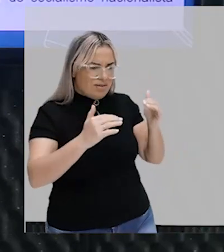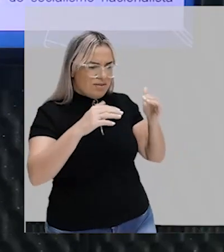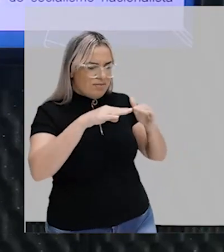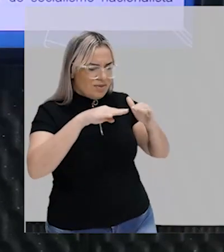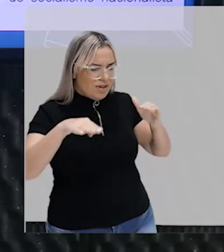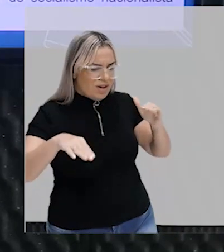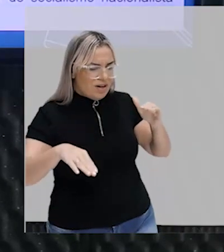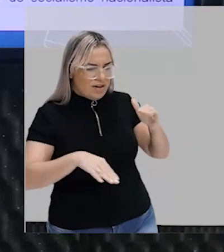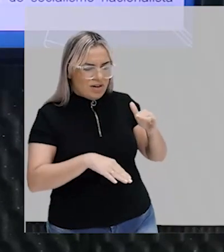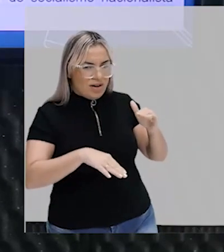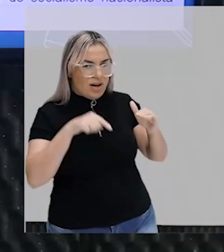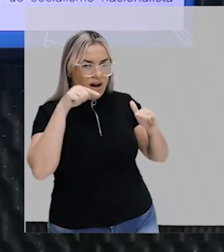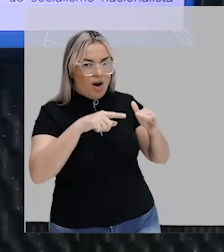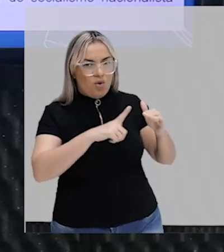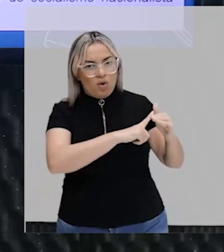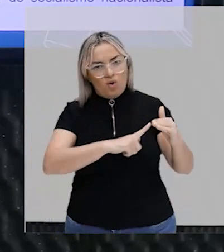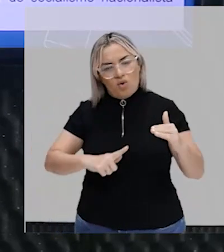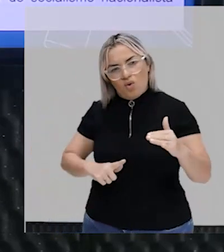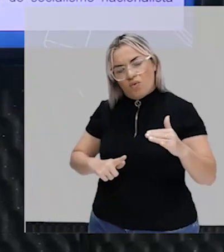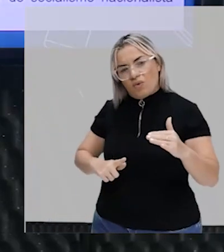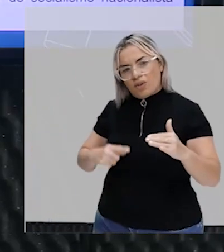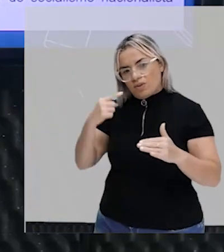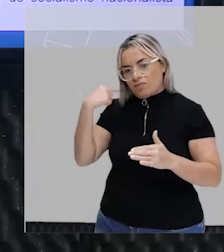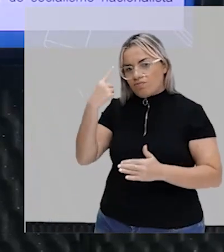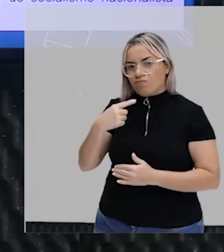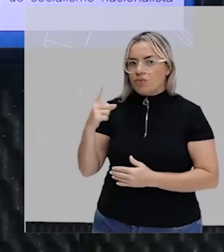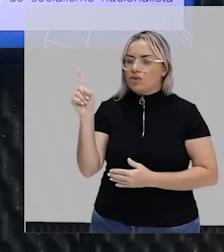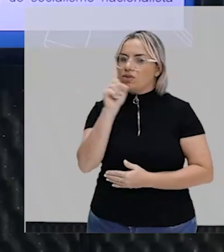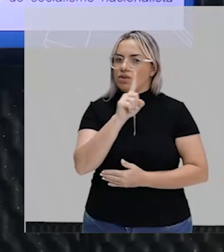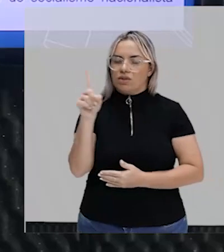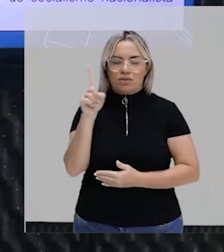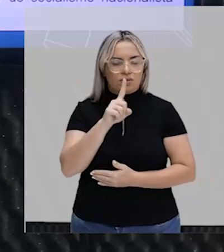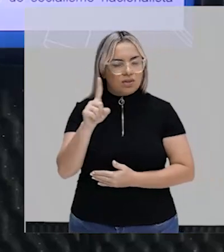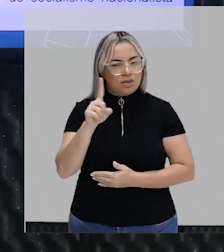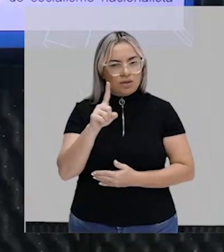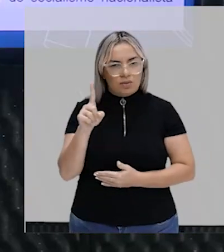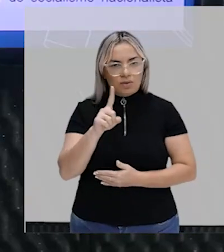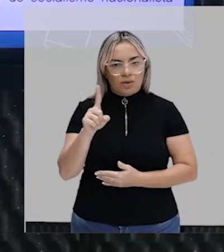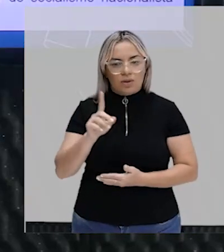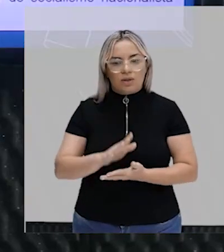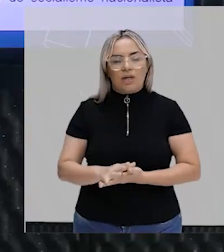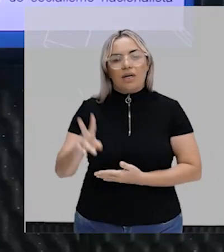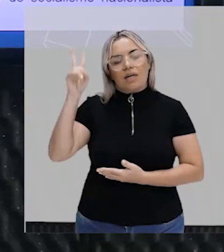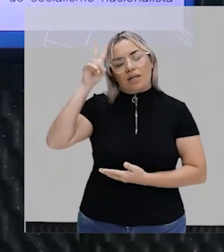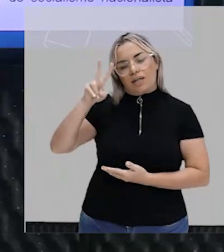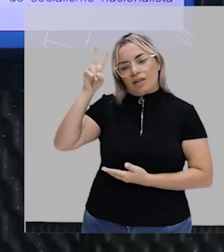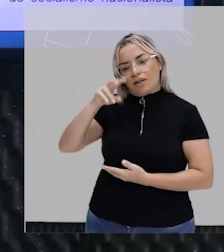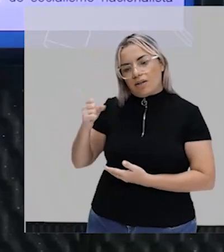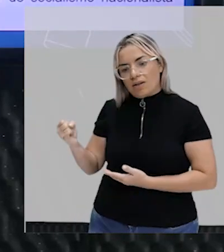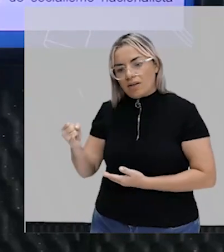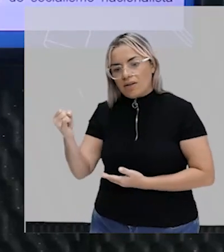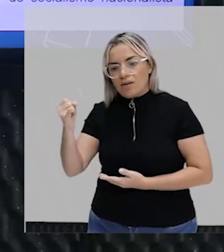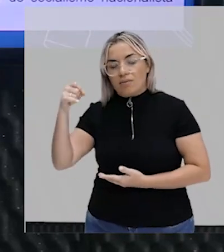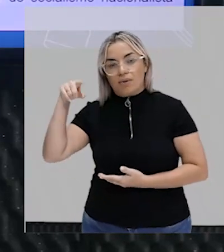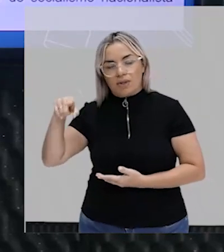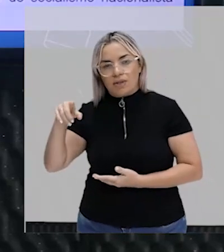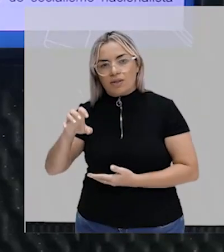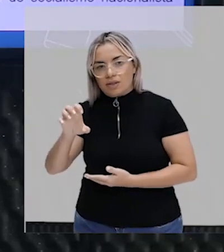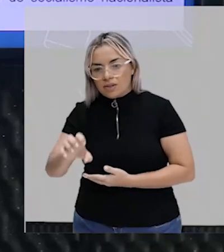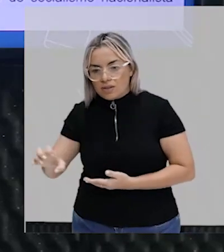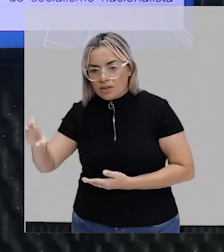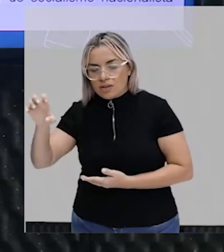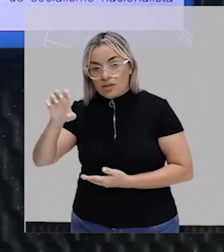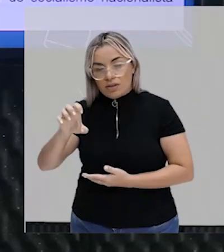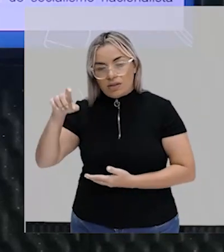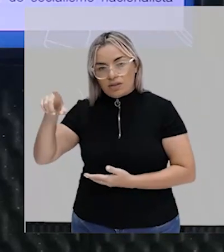da Catalunha ela possui uma cidade muito importante, uma das cidades mais importantes da Espanha, que é Barcelona. E a